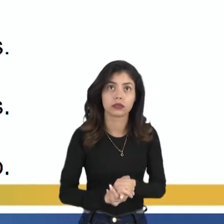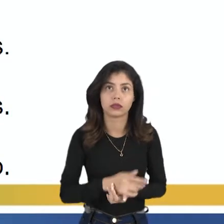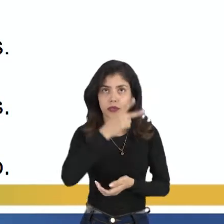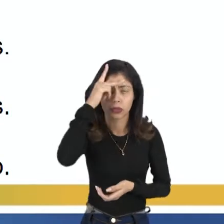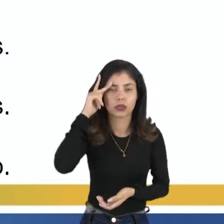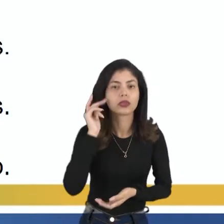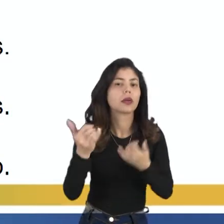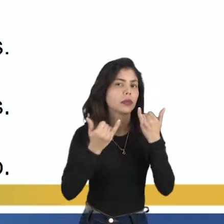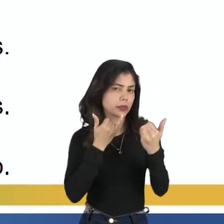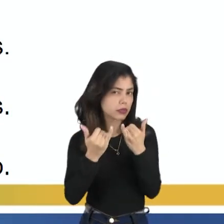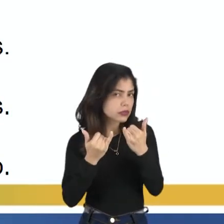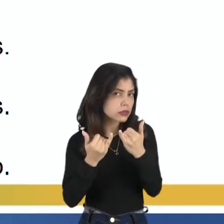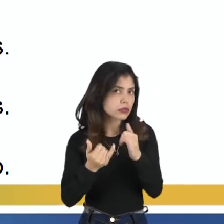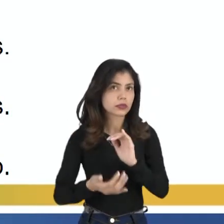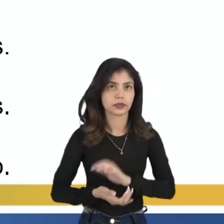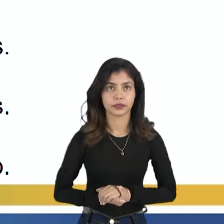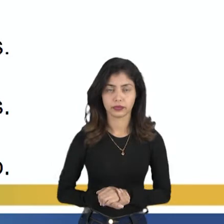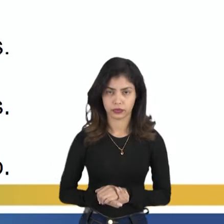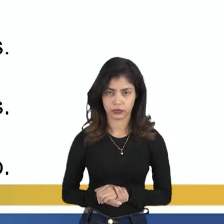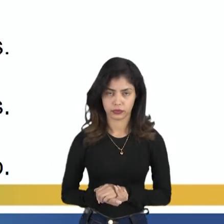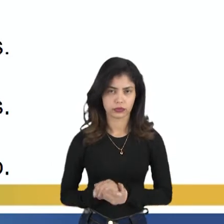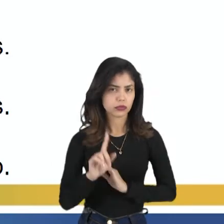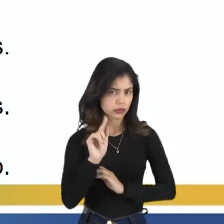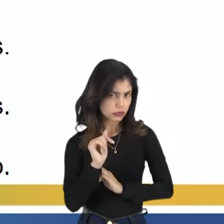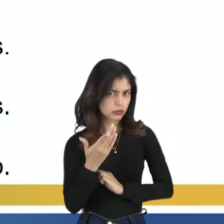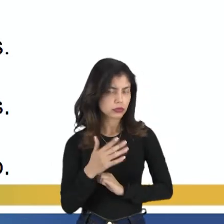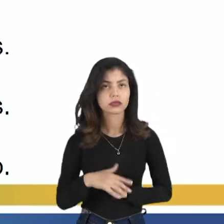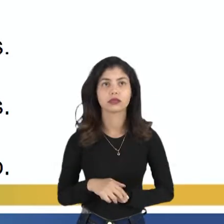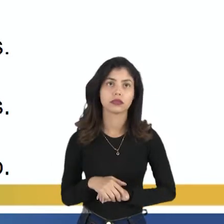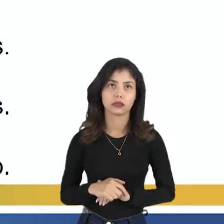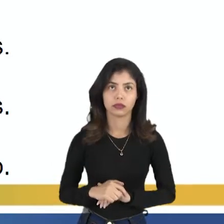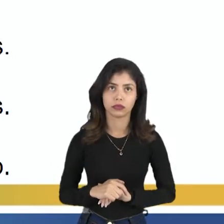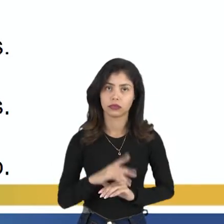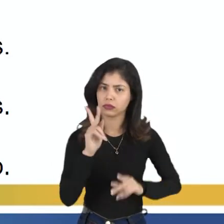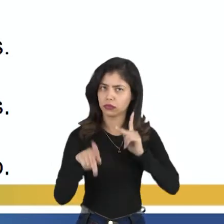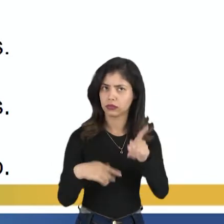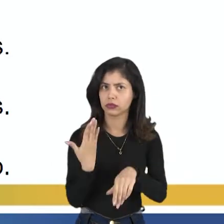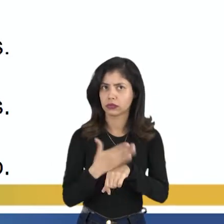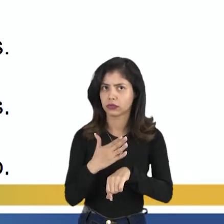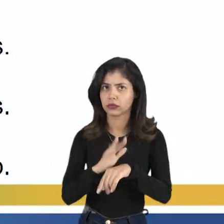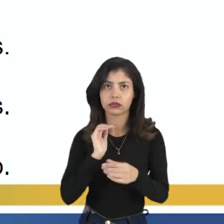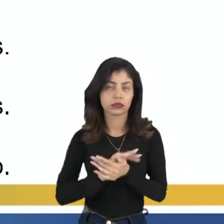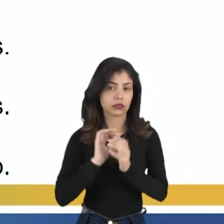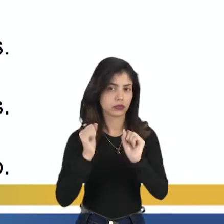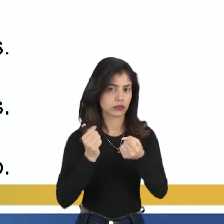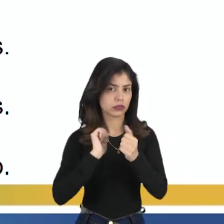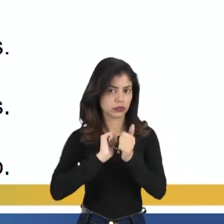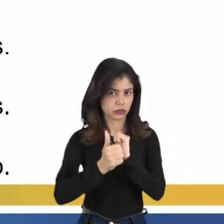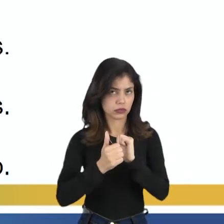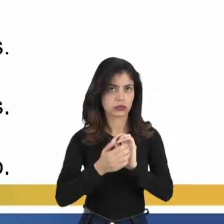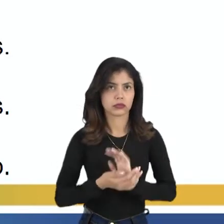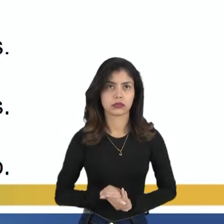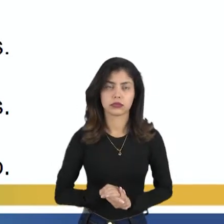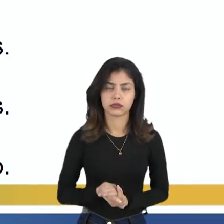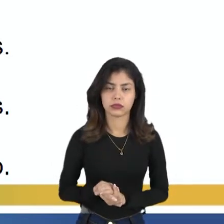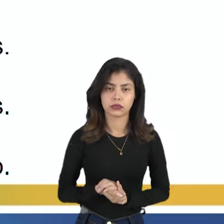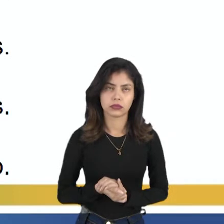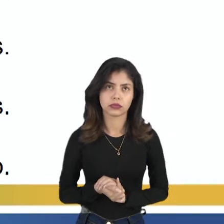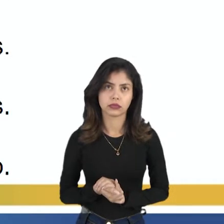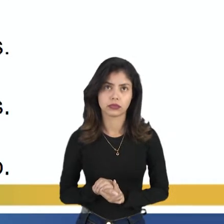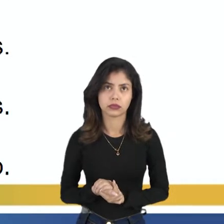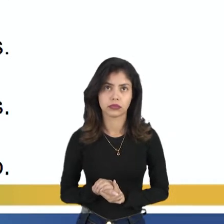público-alvo para esta propaganda? Será? B. Popularizar a prática de exercícios